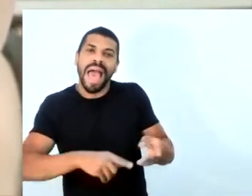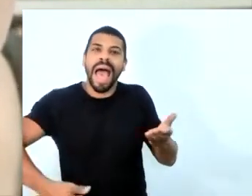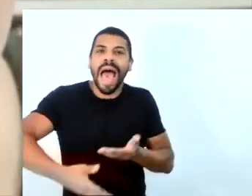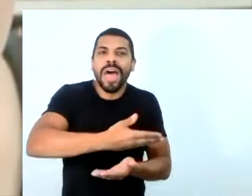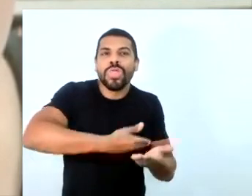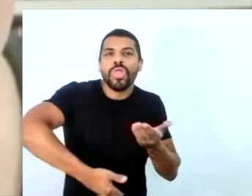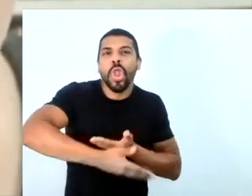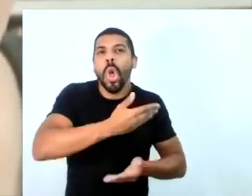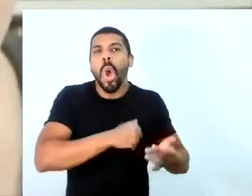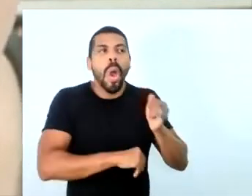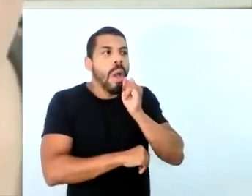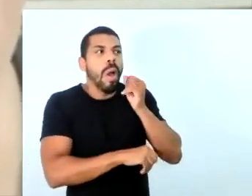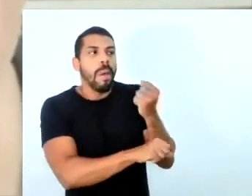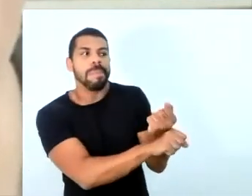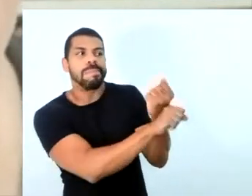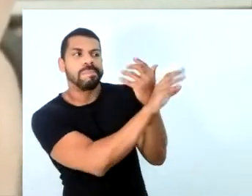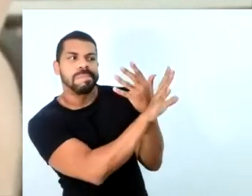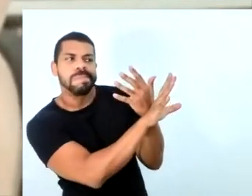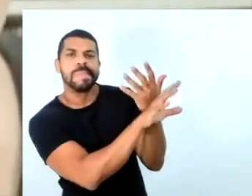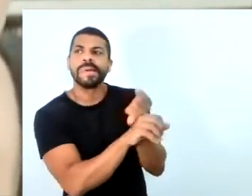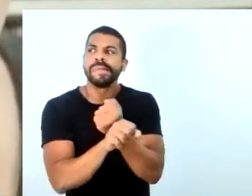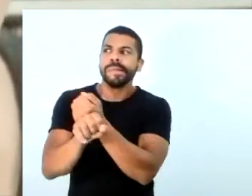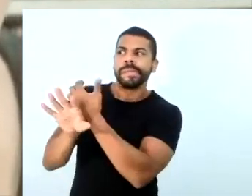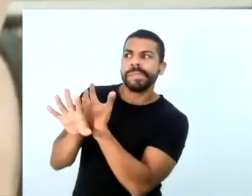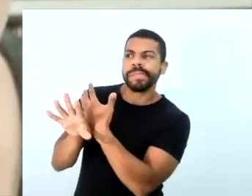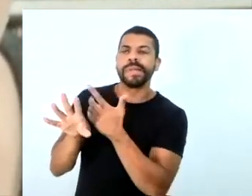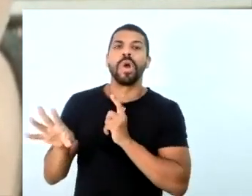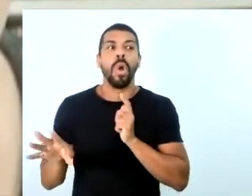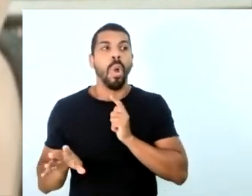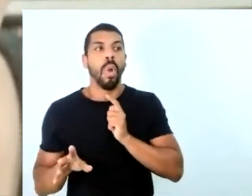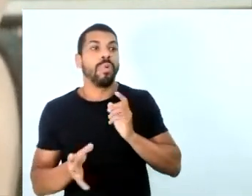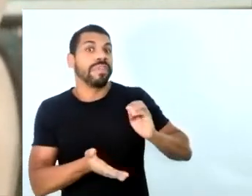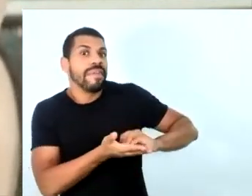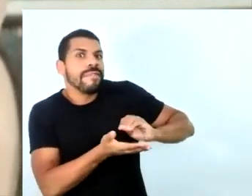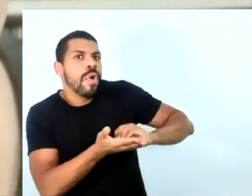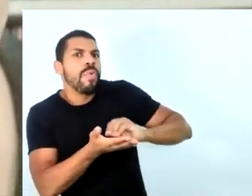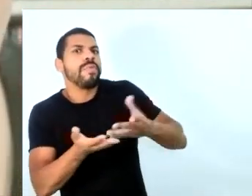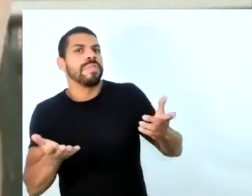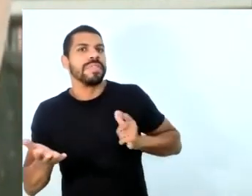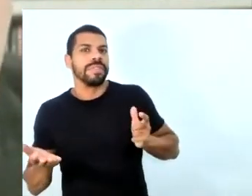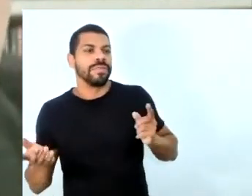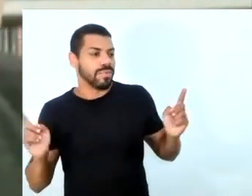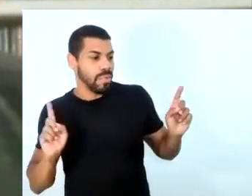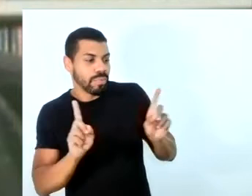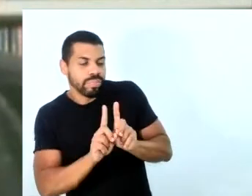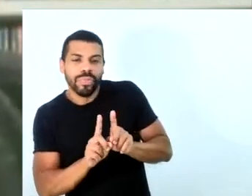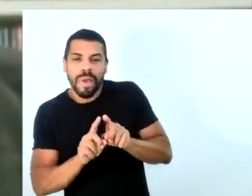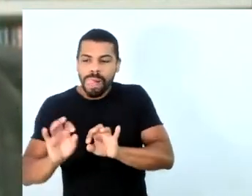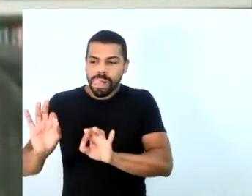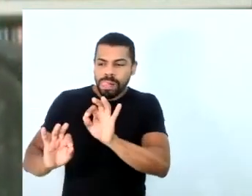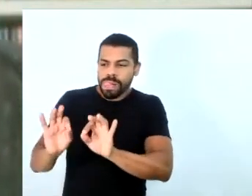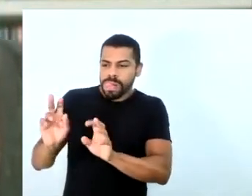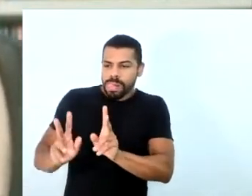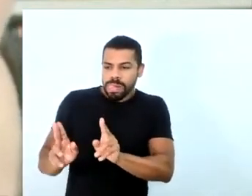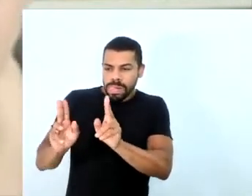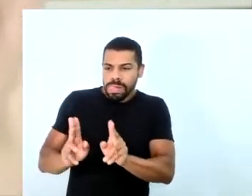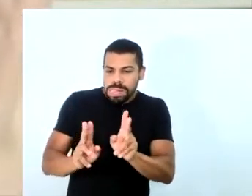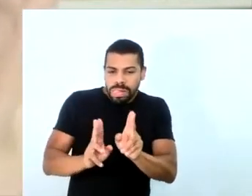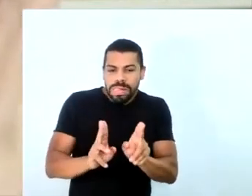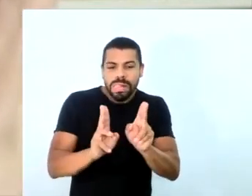te ligam, como é que chegou o material, o que está faltando, o diretor de fotografia vai na ilha, você tem uma